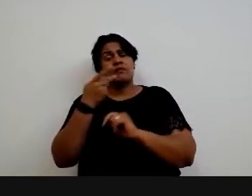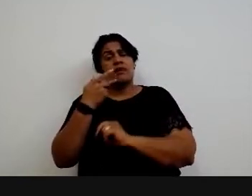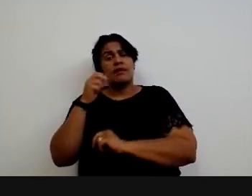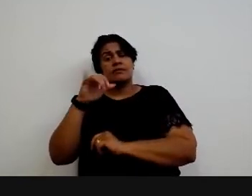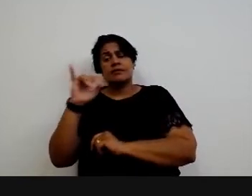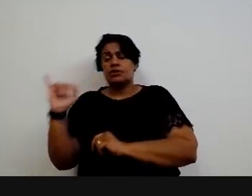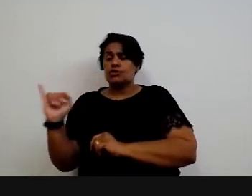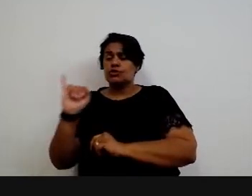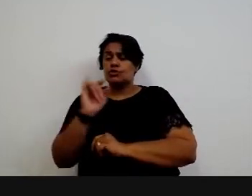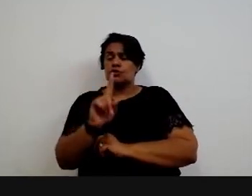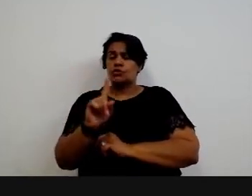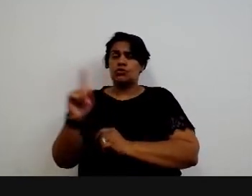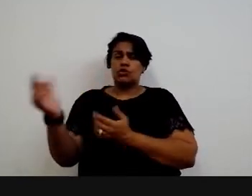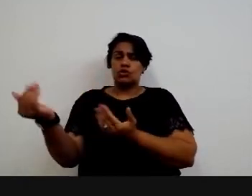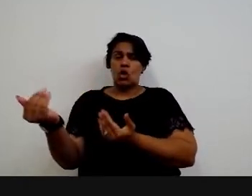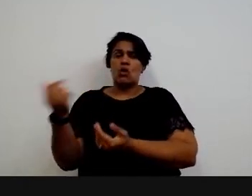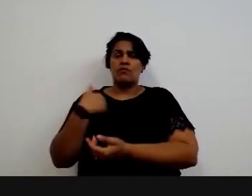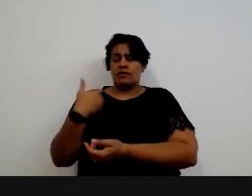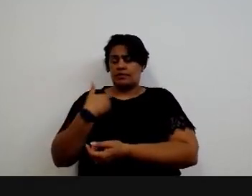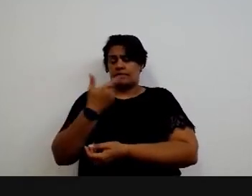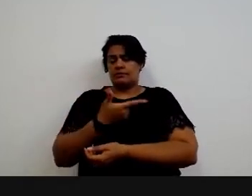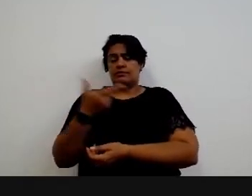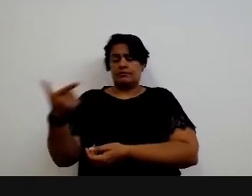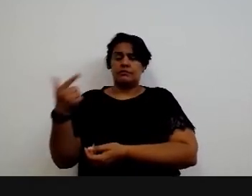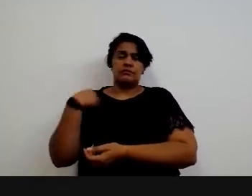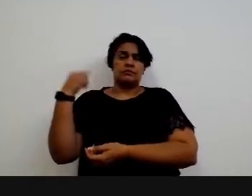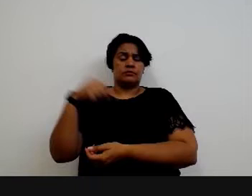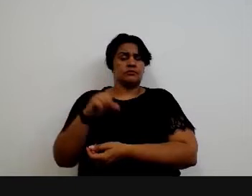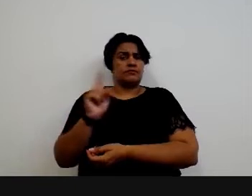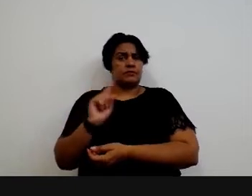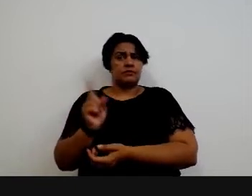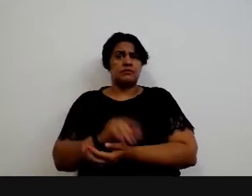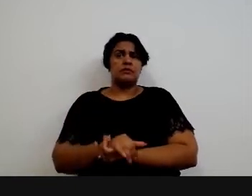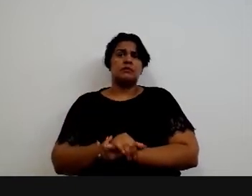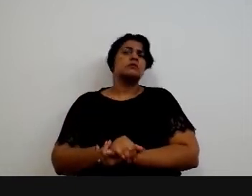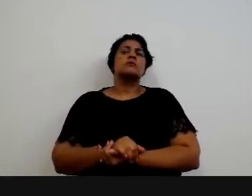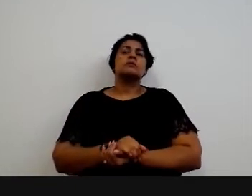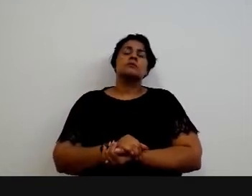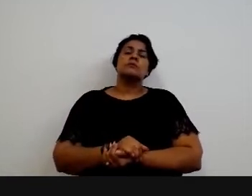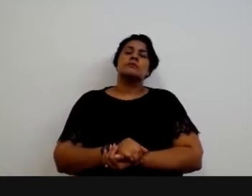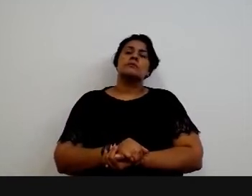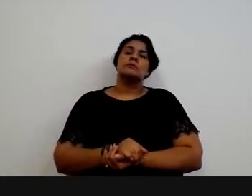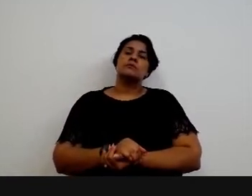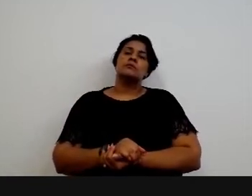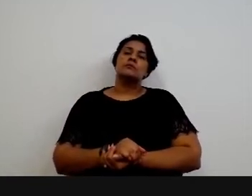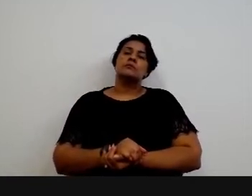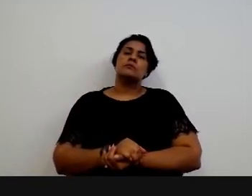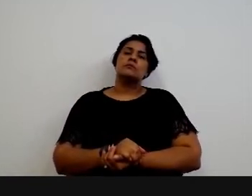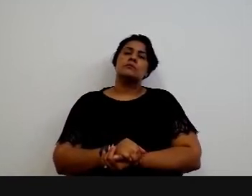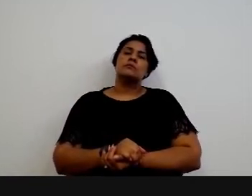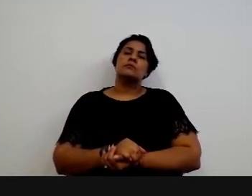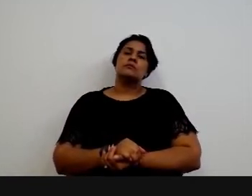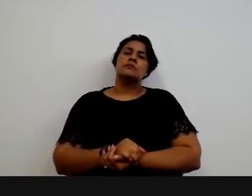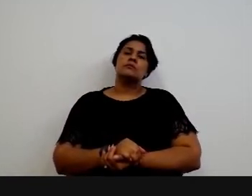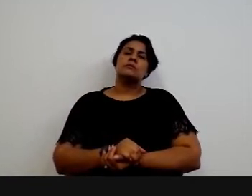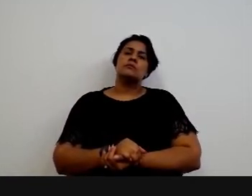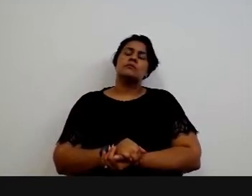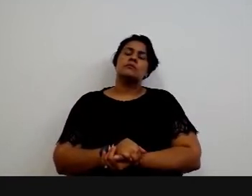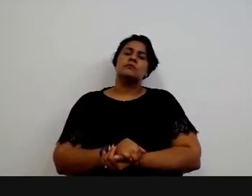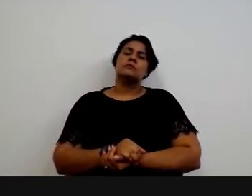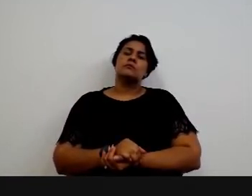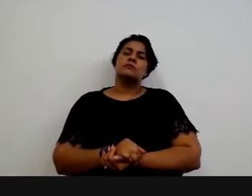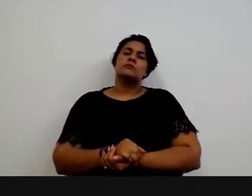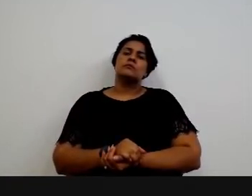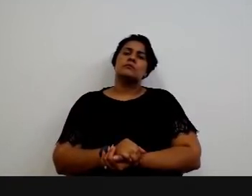jovem não tivesse, se um jovem de 22 anos não tivesse aqui hoje. Então, os programas são extremamente